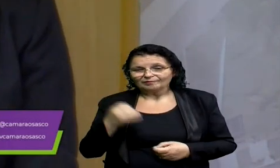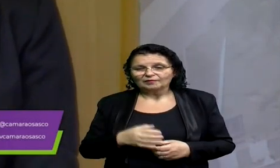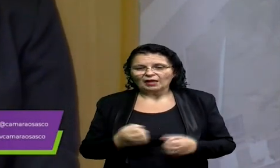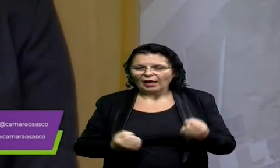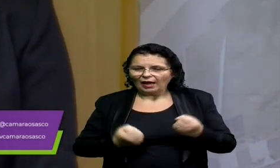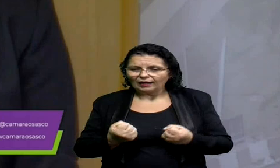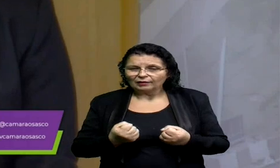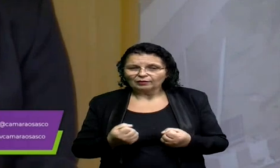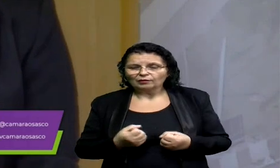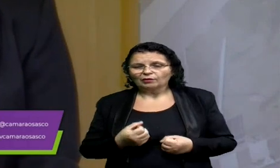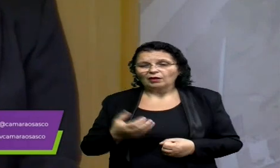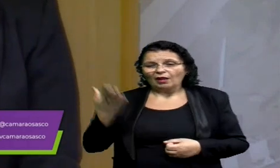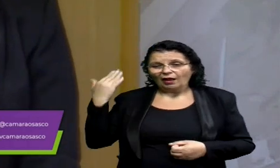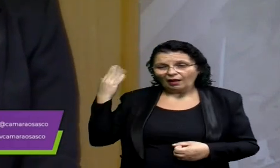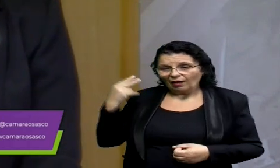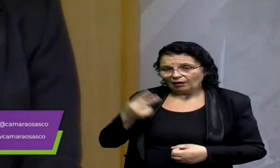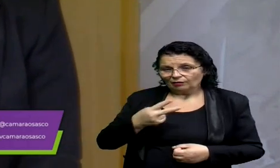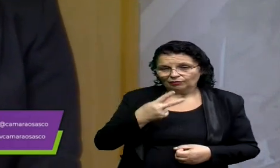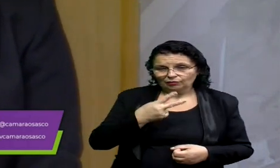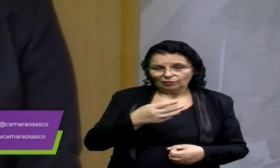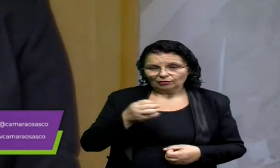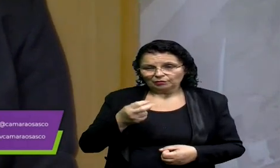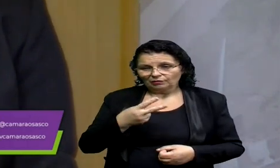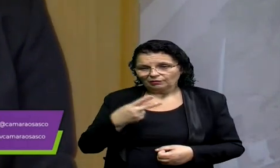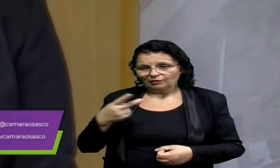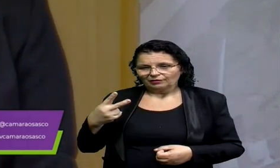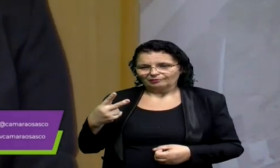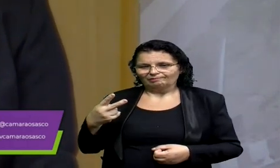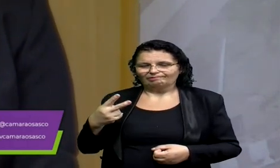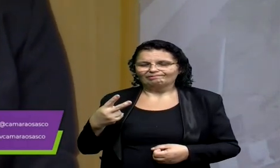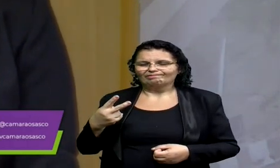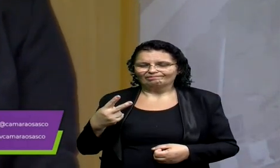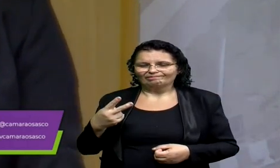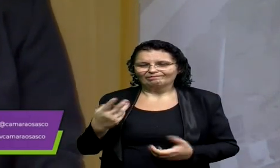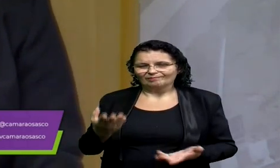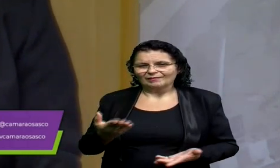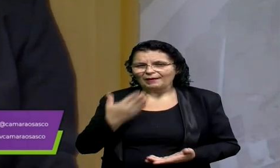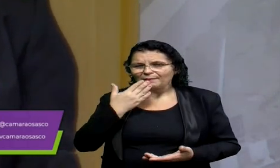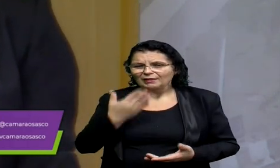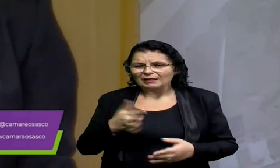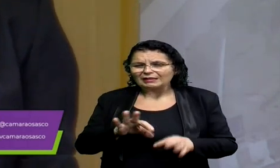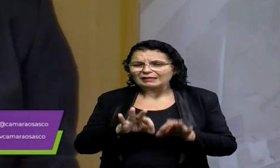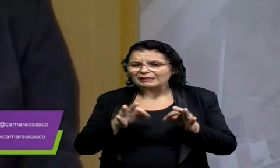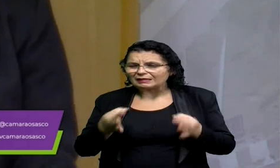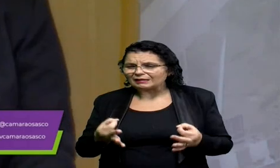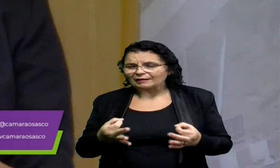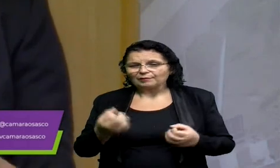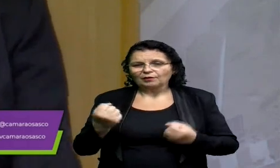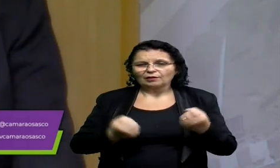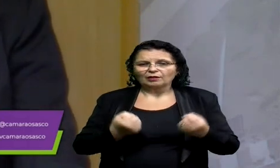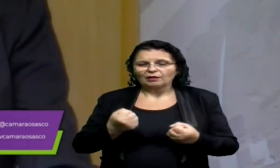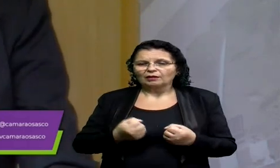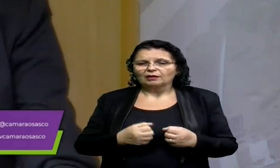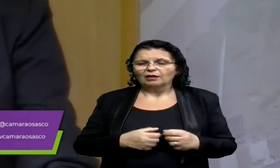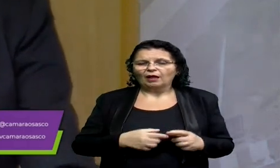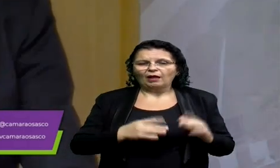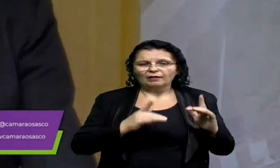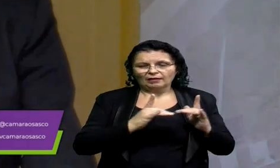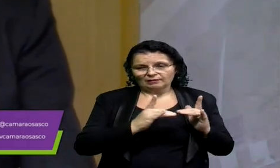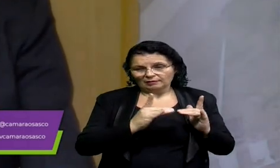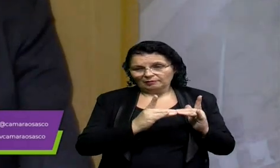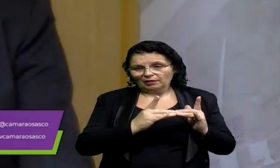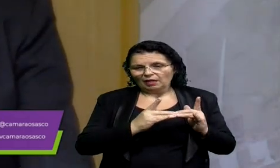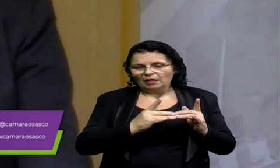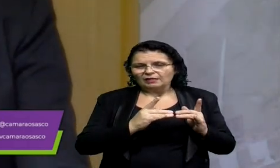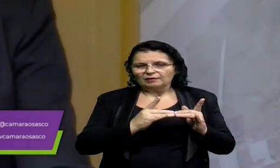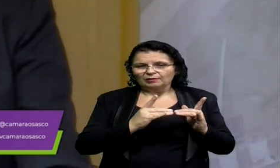é de 2022 Então se possível e é uma coisa tão simples né que já tem tantos cemitérios antigos aí da da